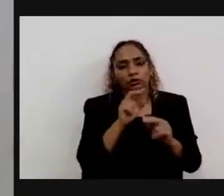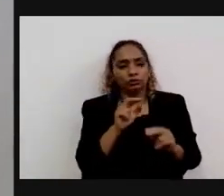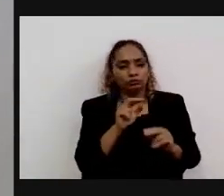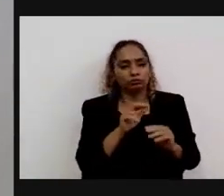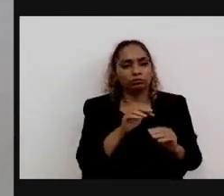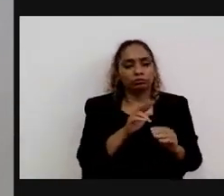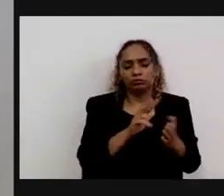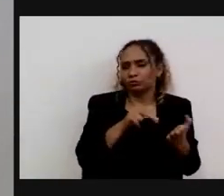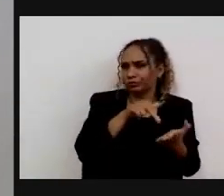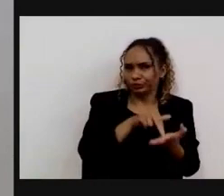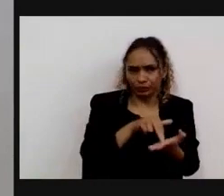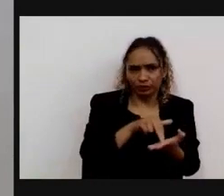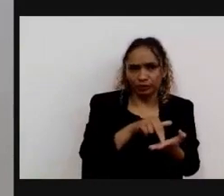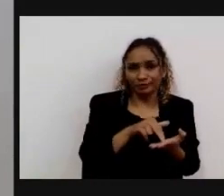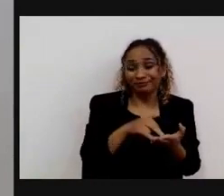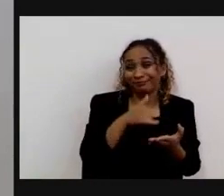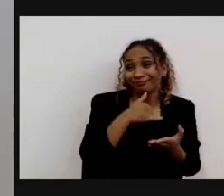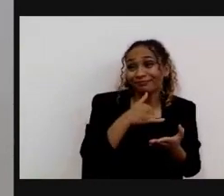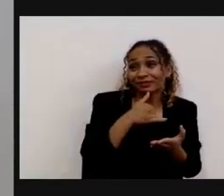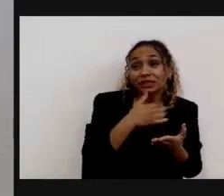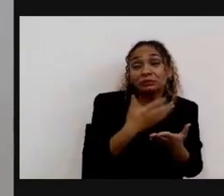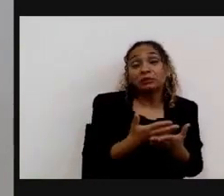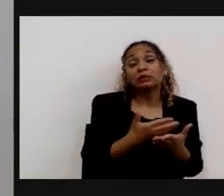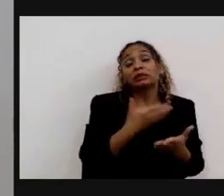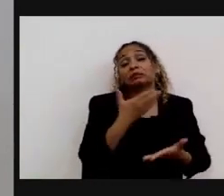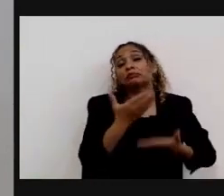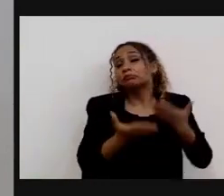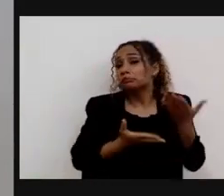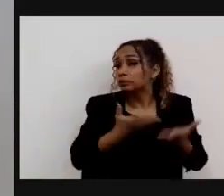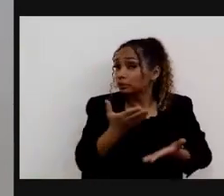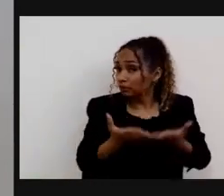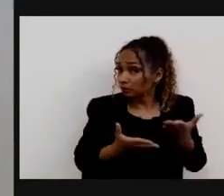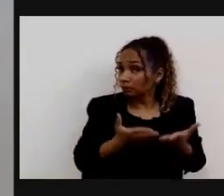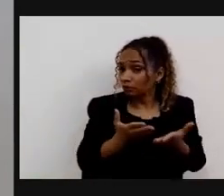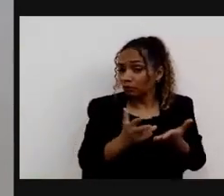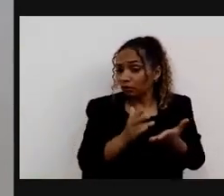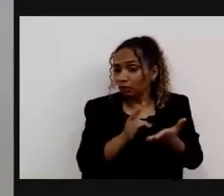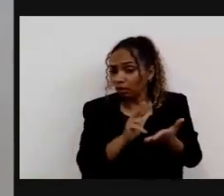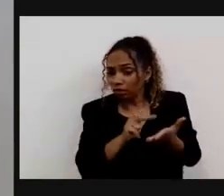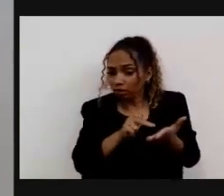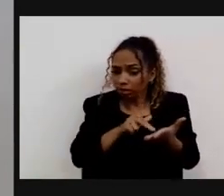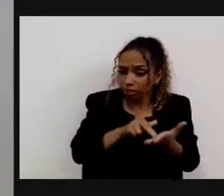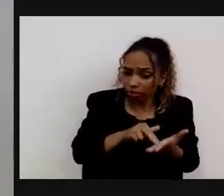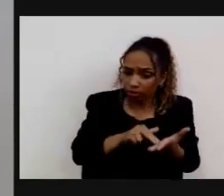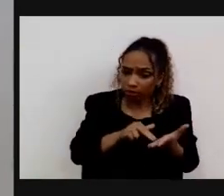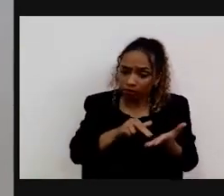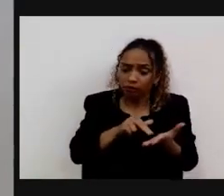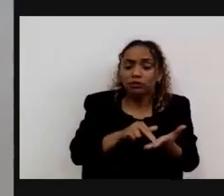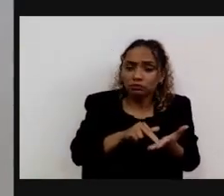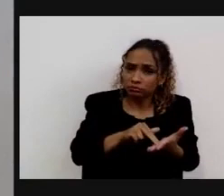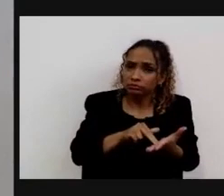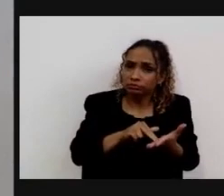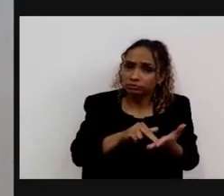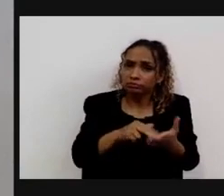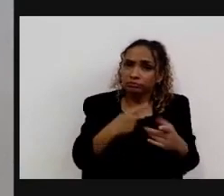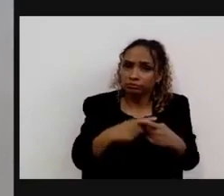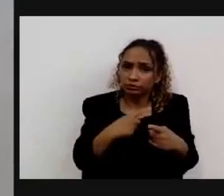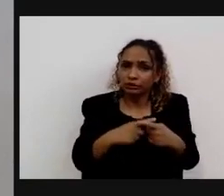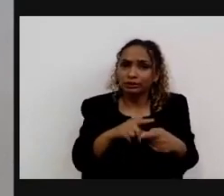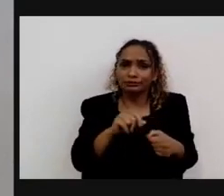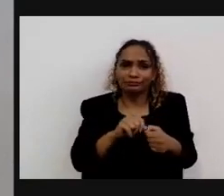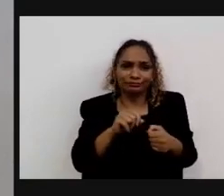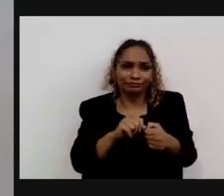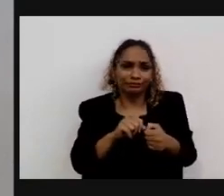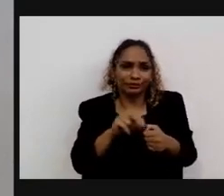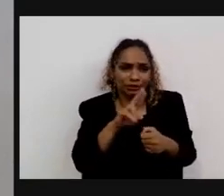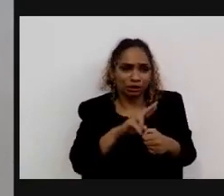às vezes infelizmente é lidar e ter muita resiliência porque a gente lida com isso e às vezes a pessoa tá